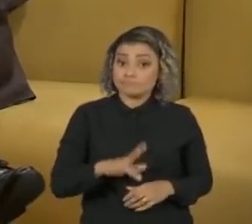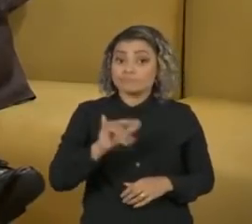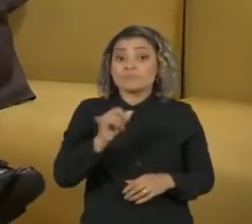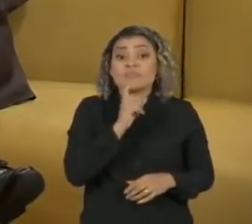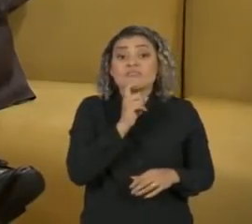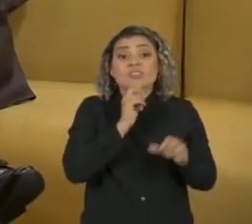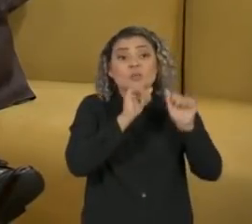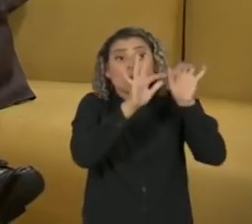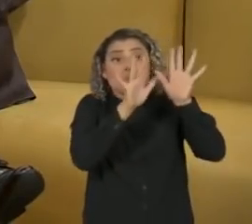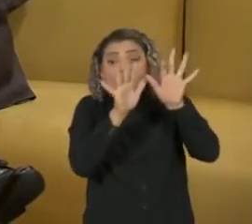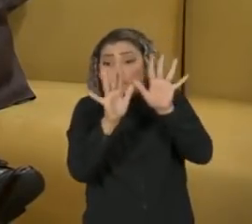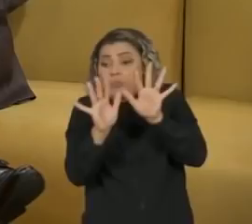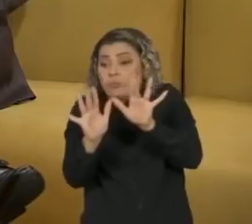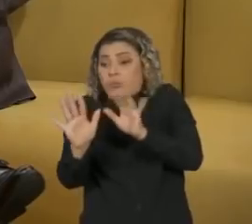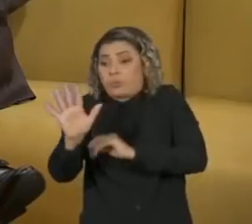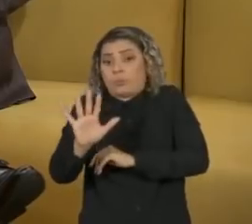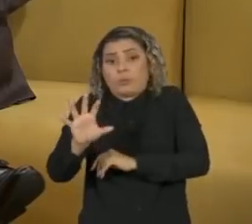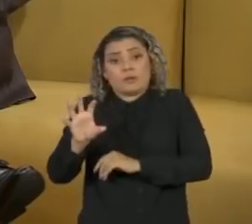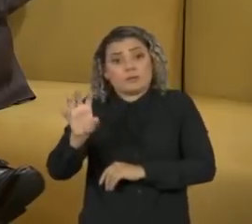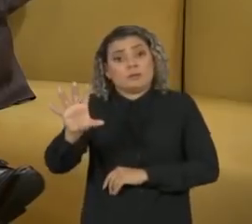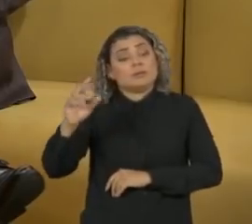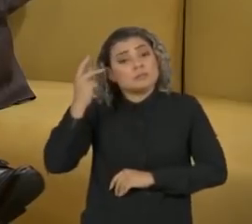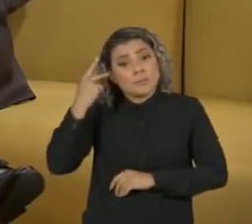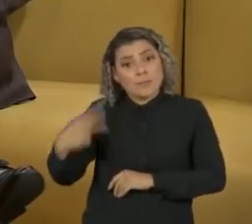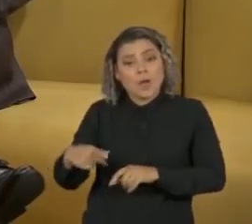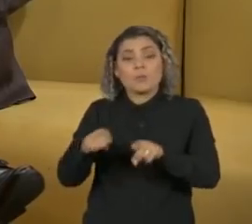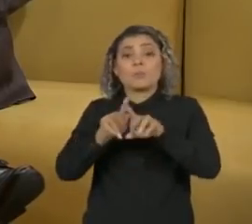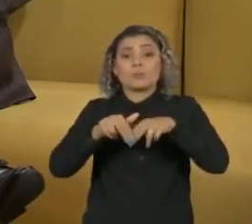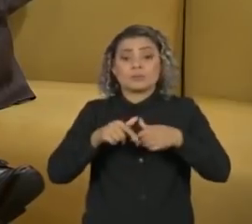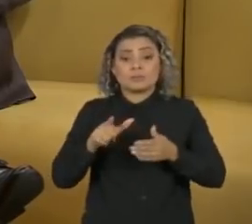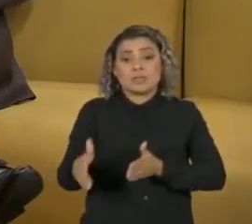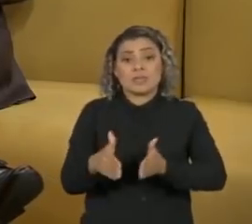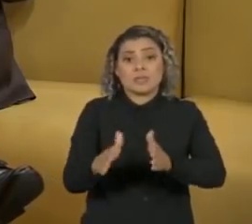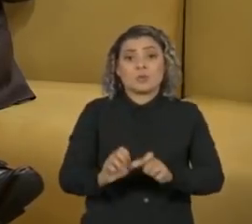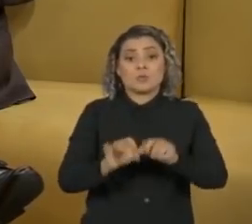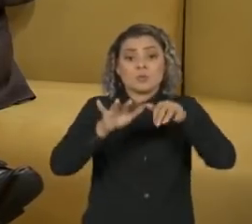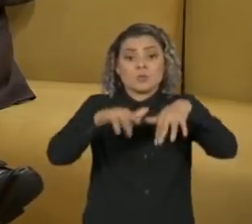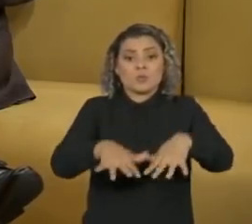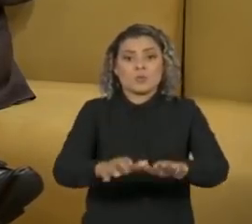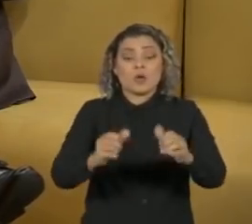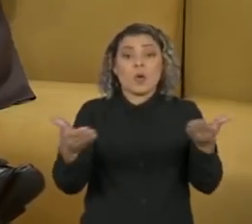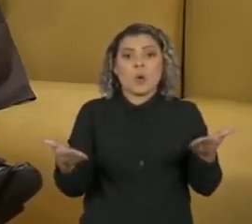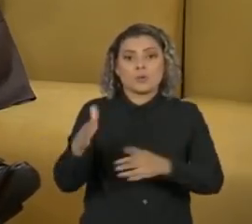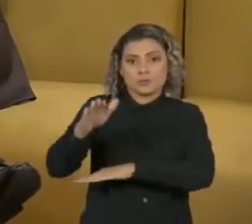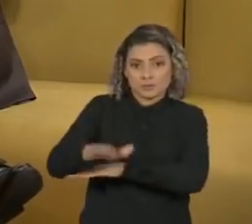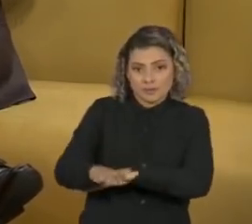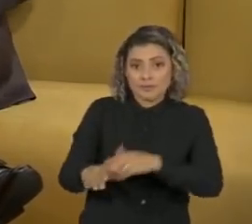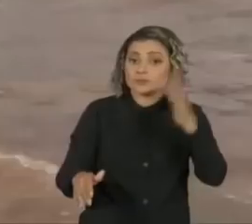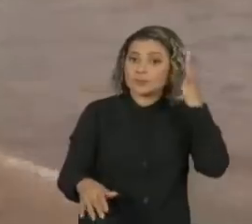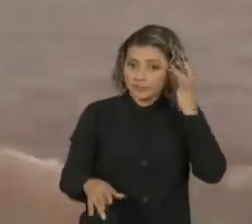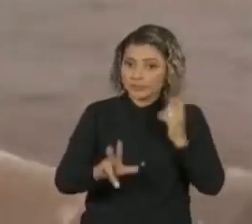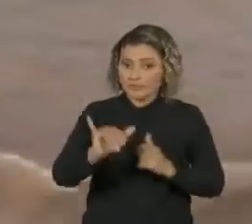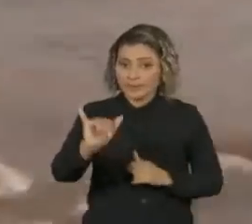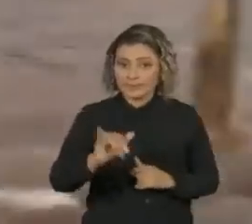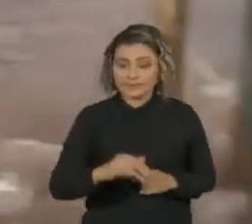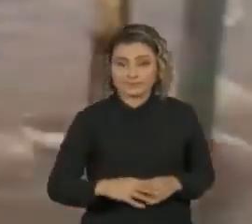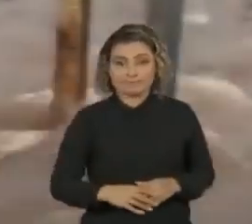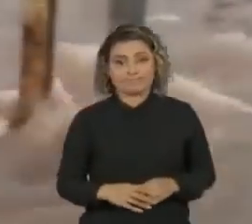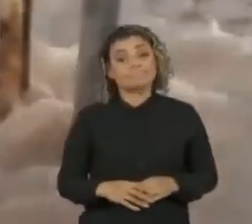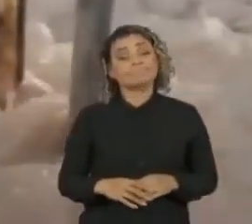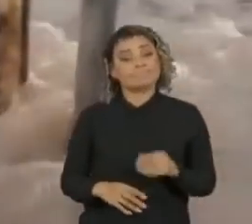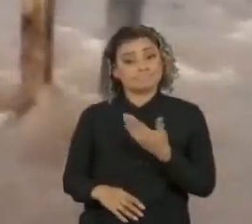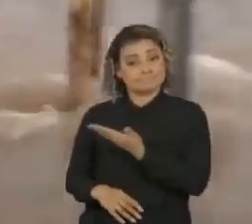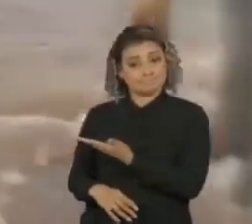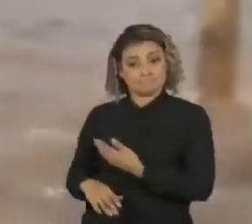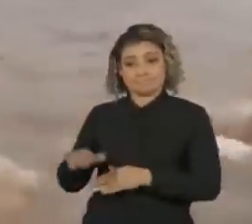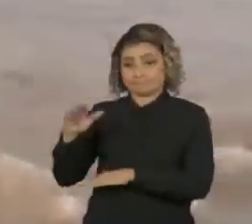fria aumenta a preocupação com os riscos de transbordamentos de rios e córregos entre hoje à tarde e amanhã. No final da tarde